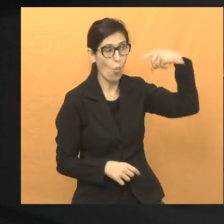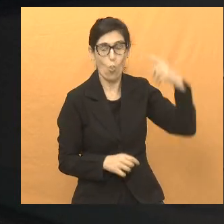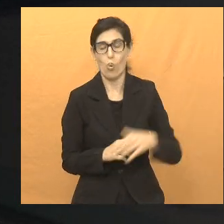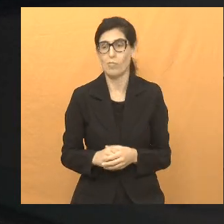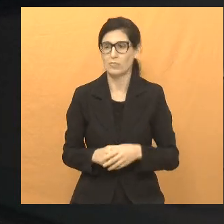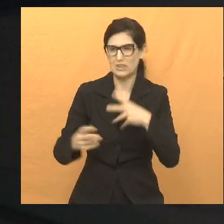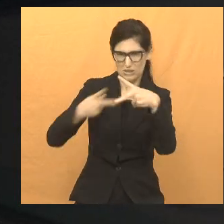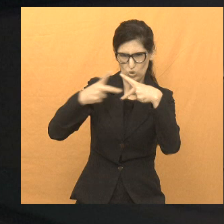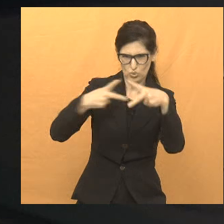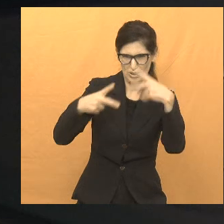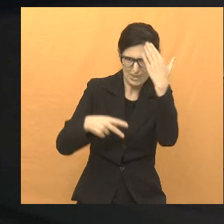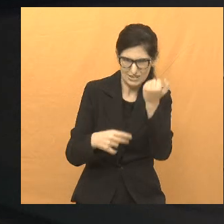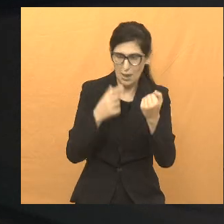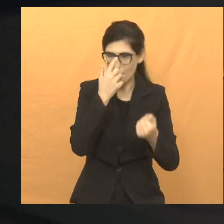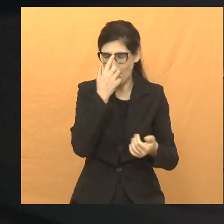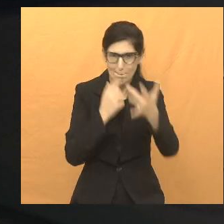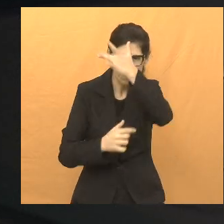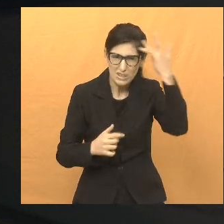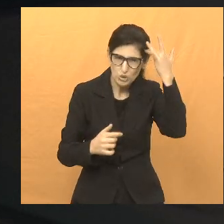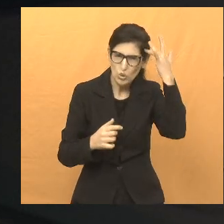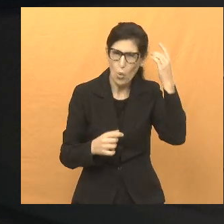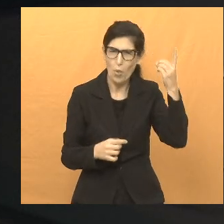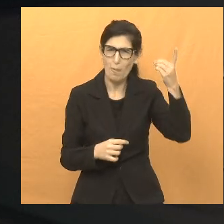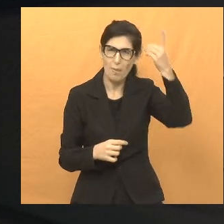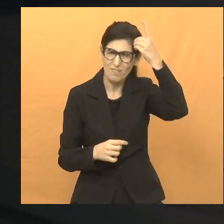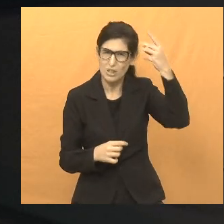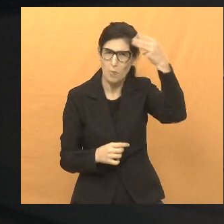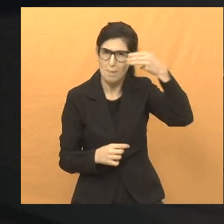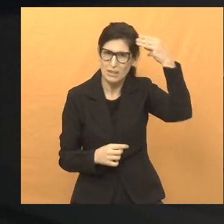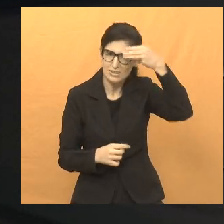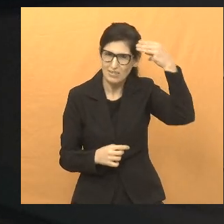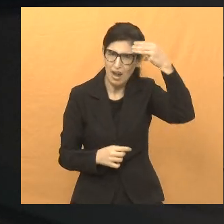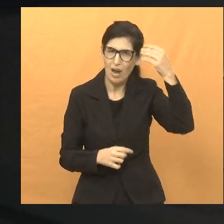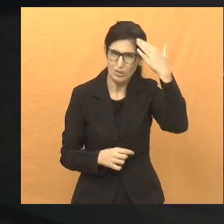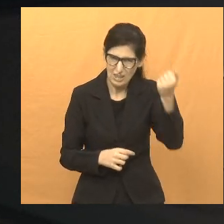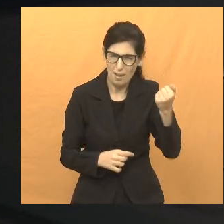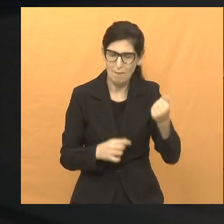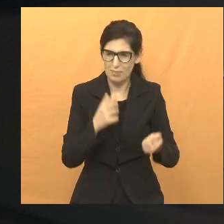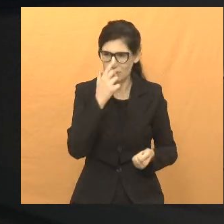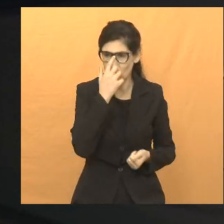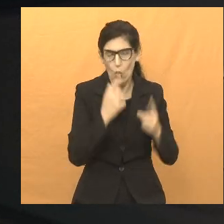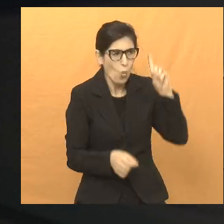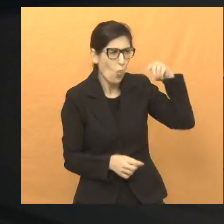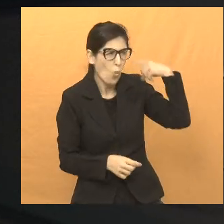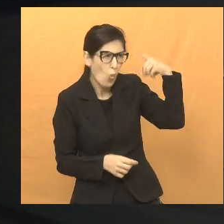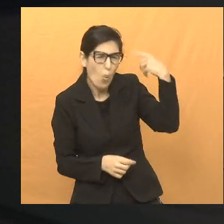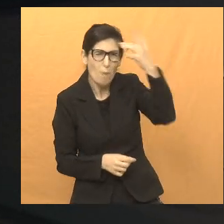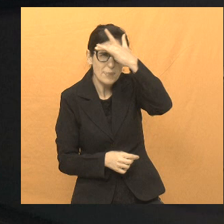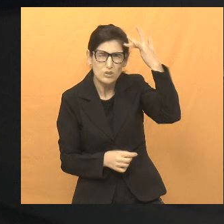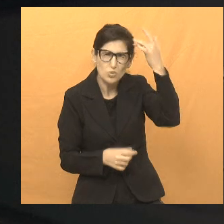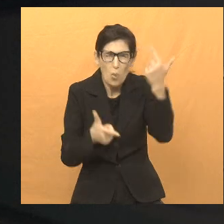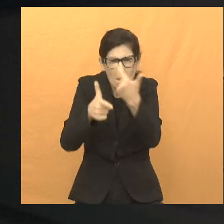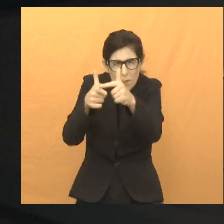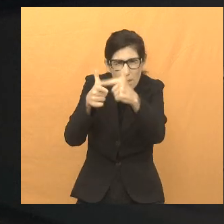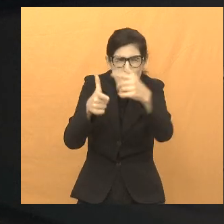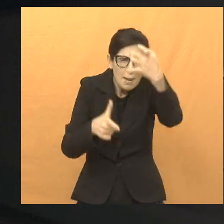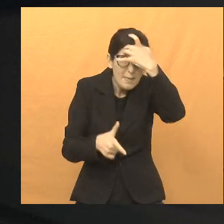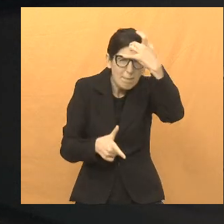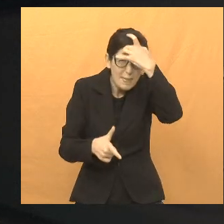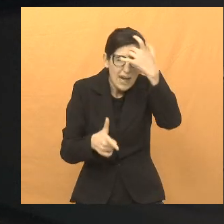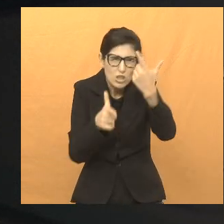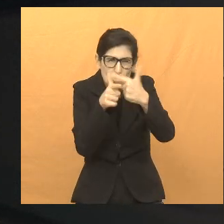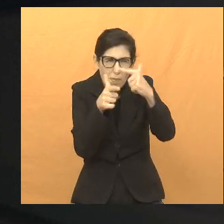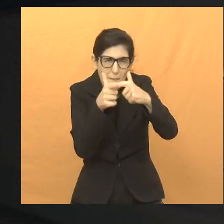inclusive, agressivos, né, hoje, pelo que a gente sabe, não está sendo encaminhado, não tem como resolver a situação,